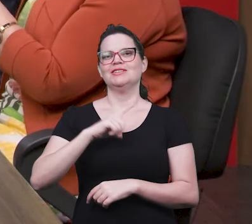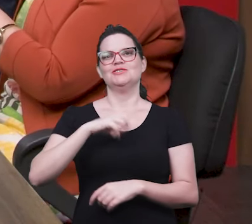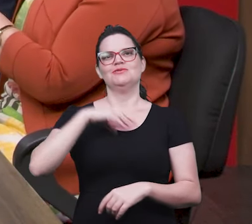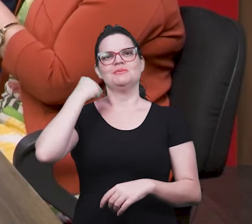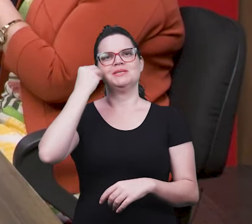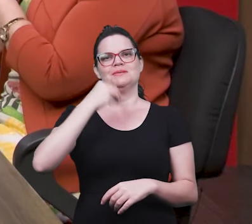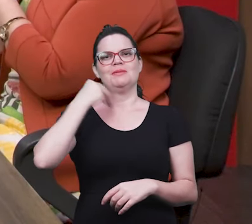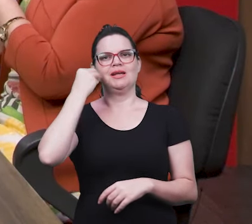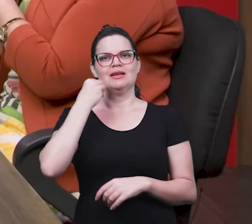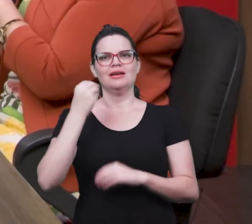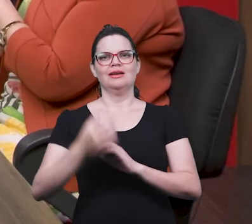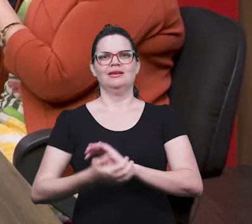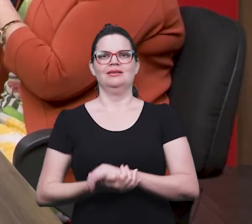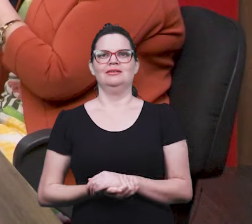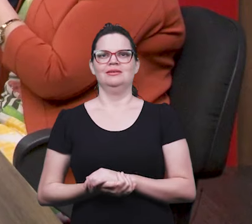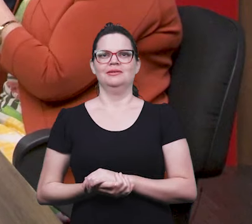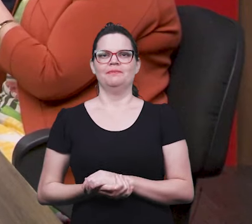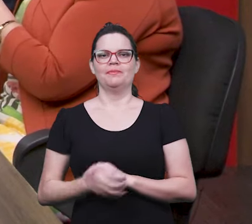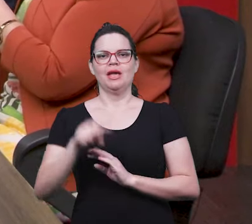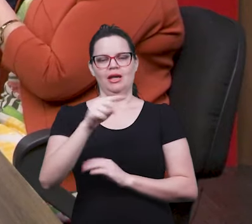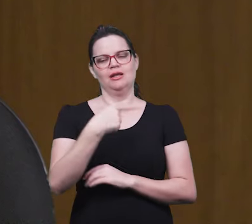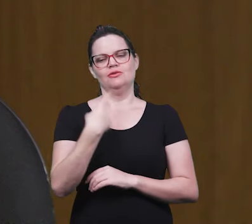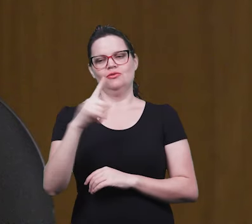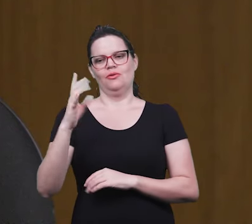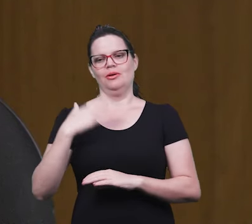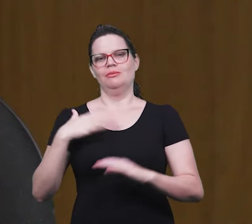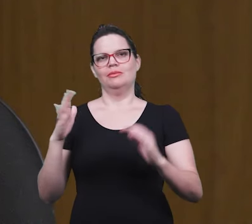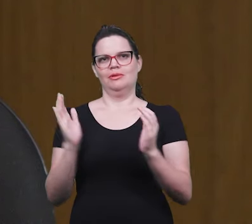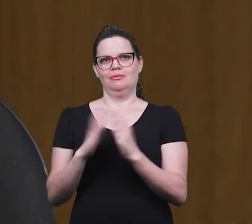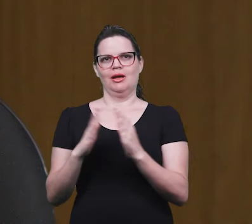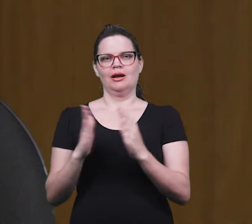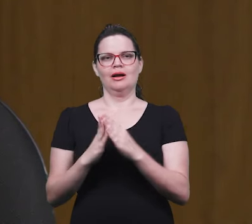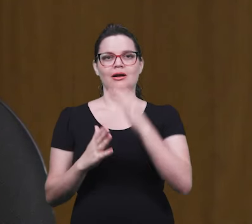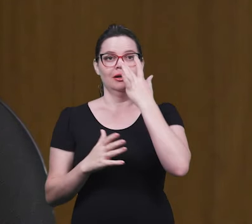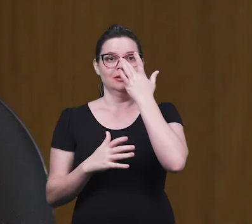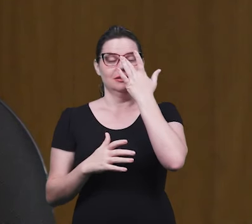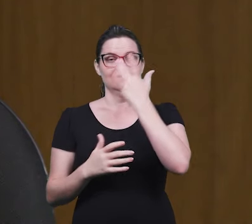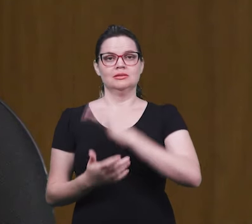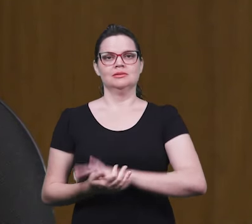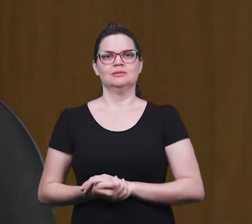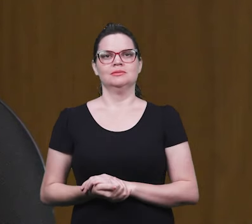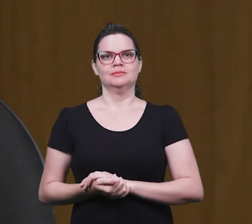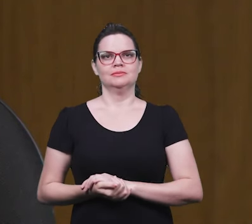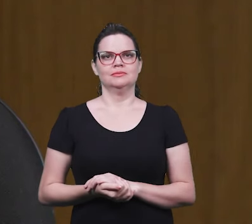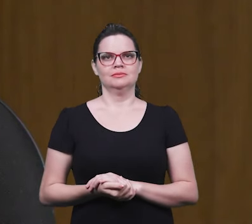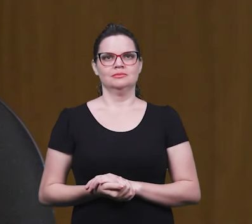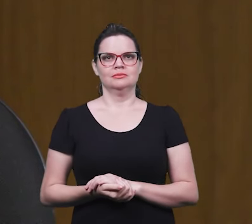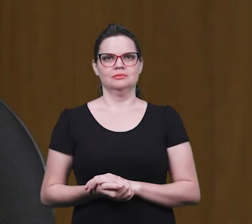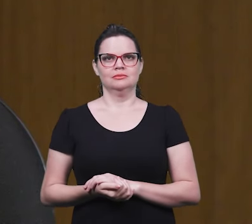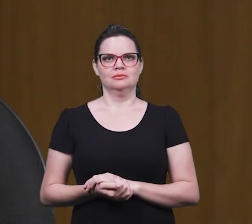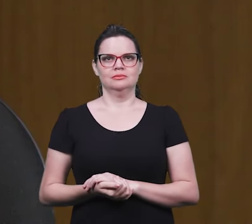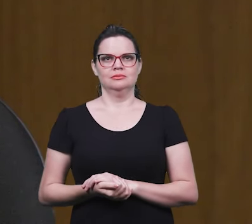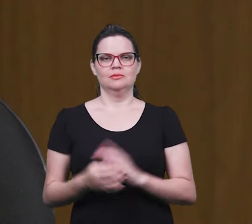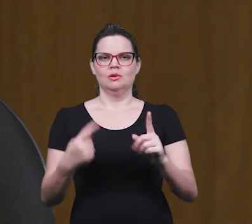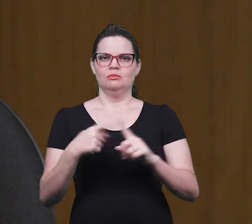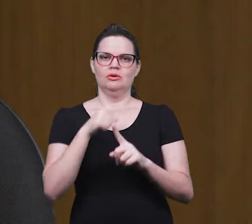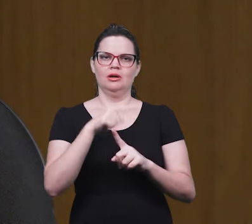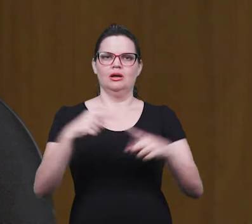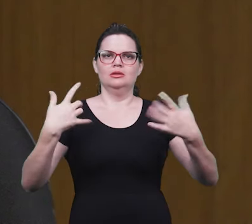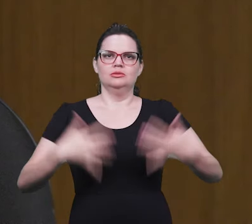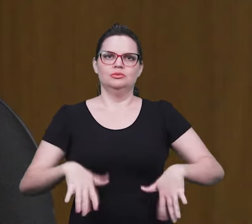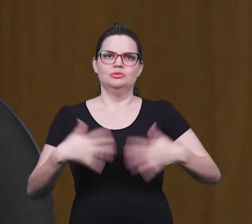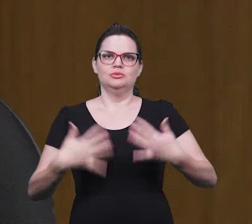né, dele ir lá para casa, porque ele ficou muito